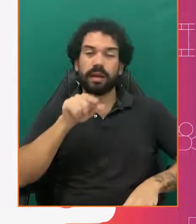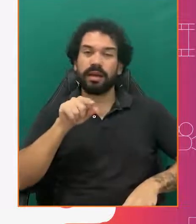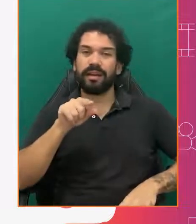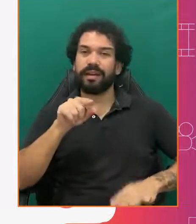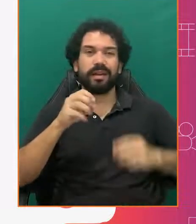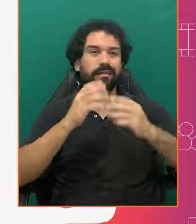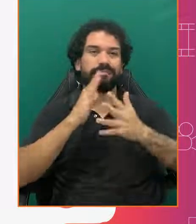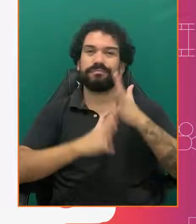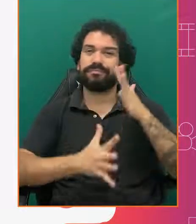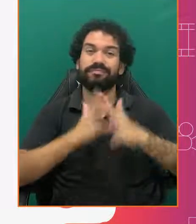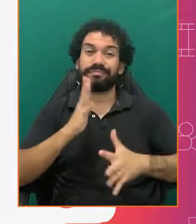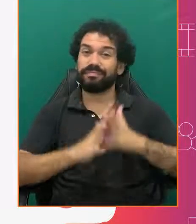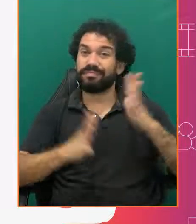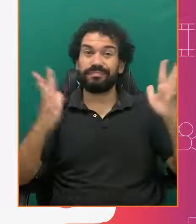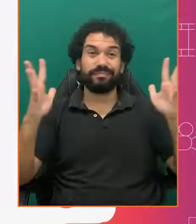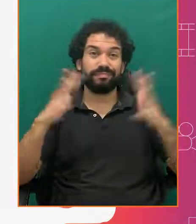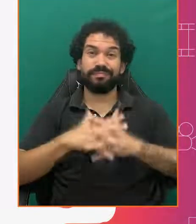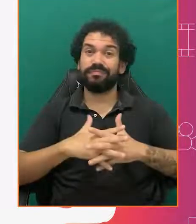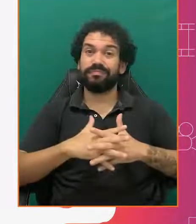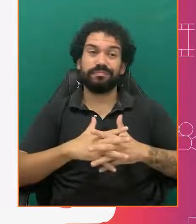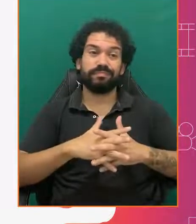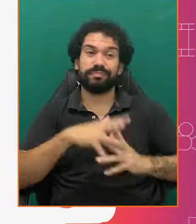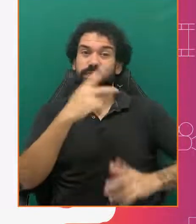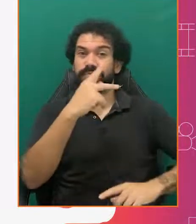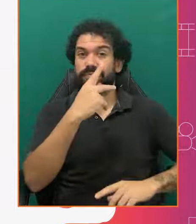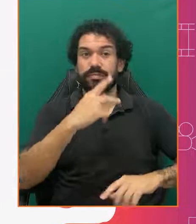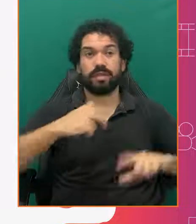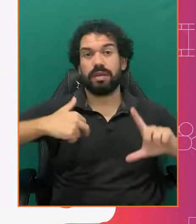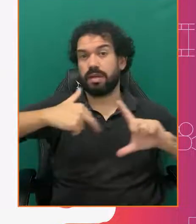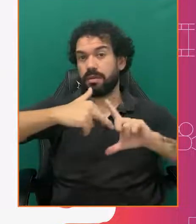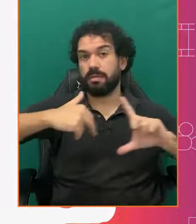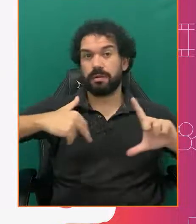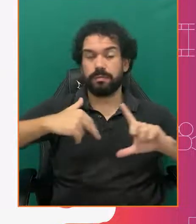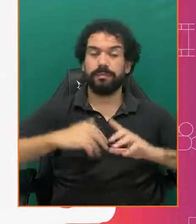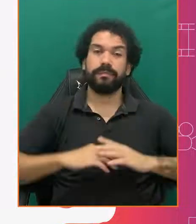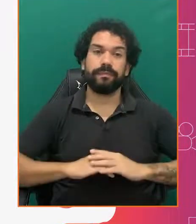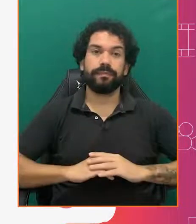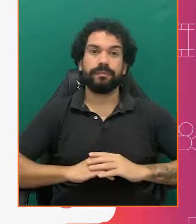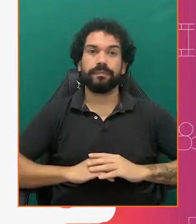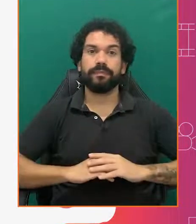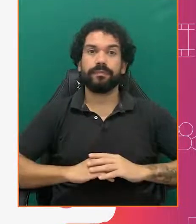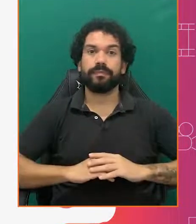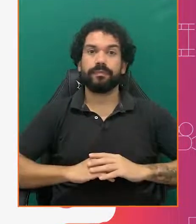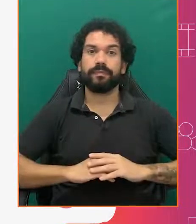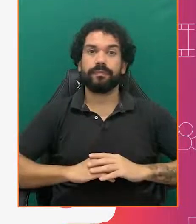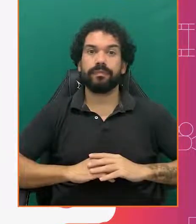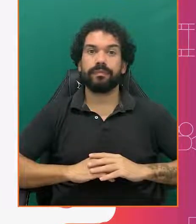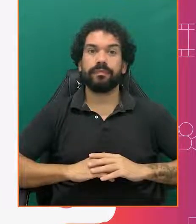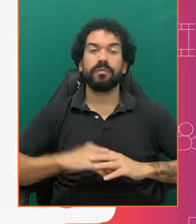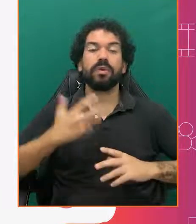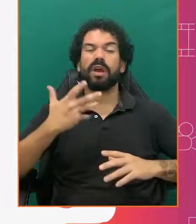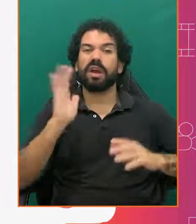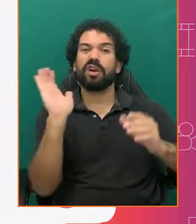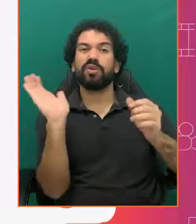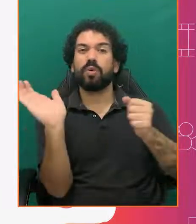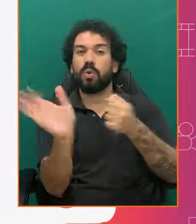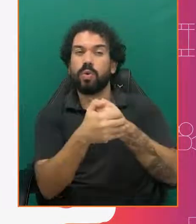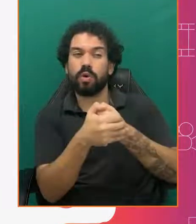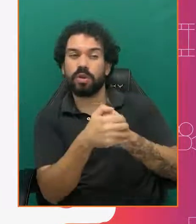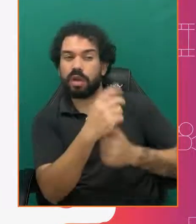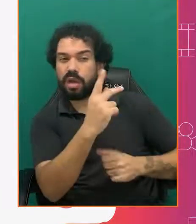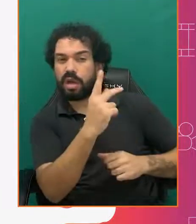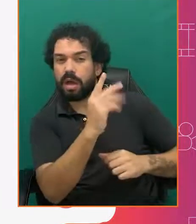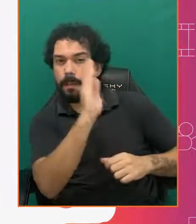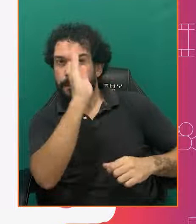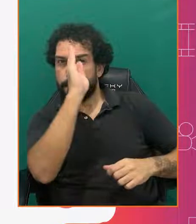Isso só iria atrapalhar a narrativa da animação. E a ideia também, muito menos, é esconder